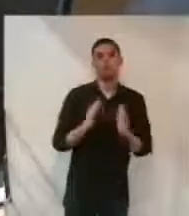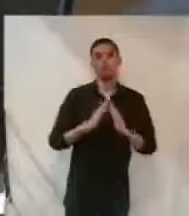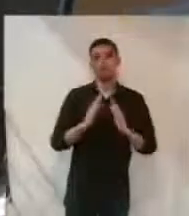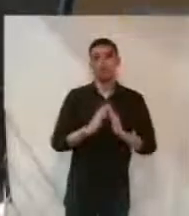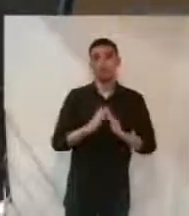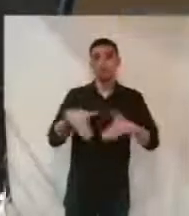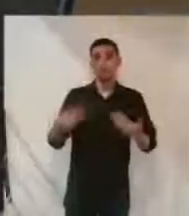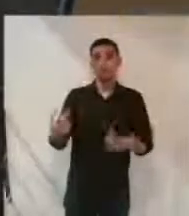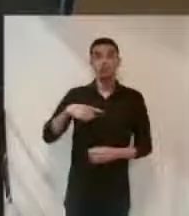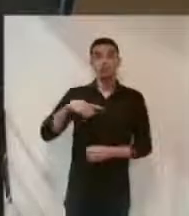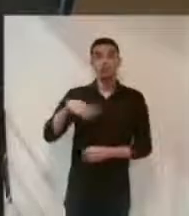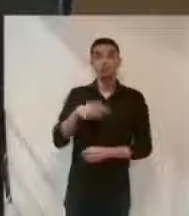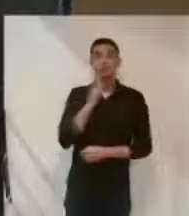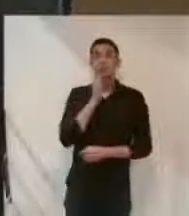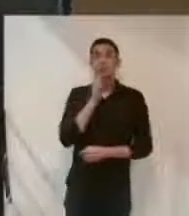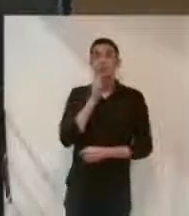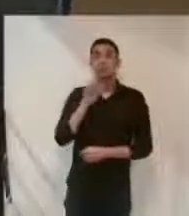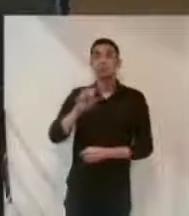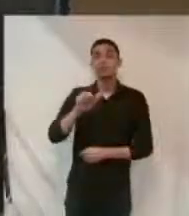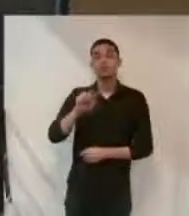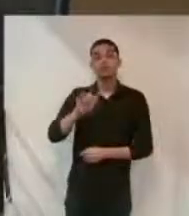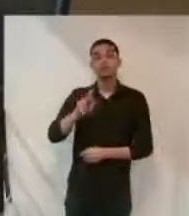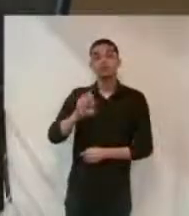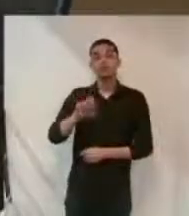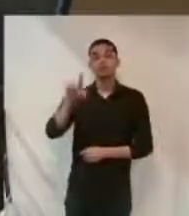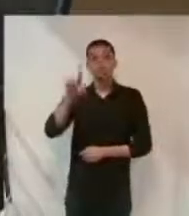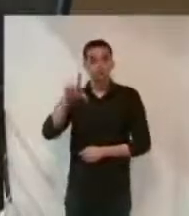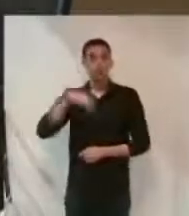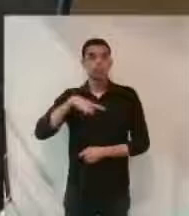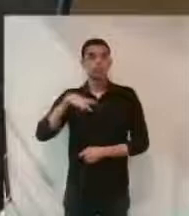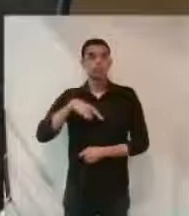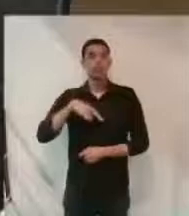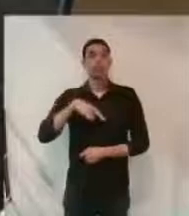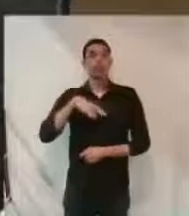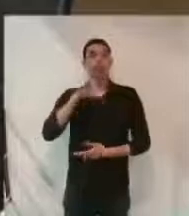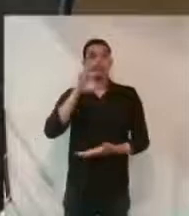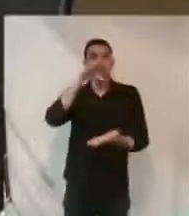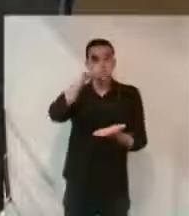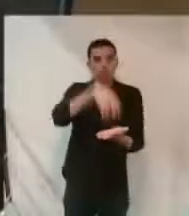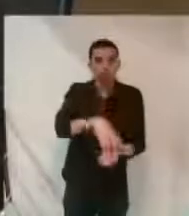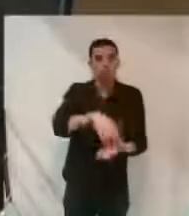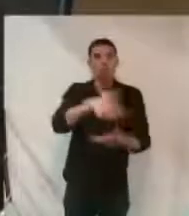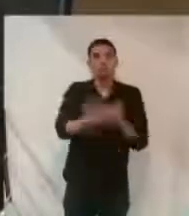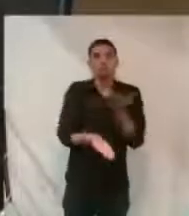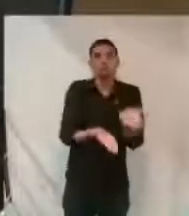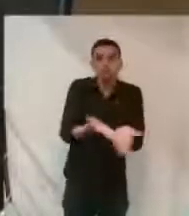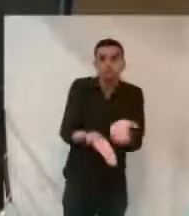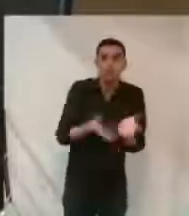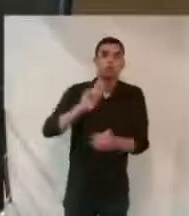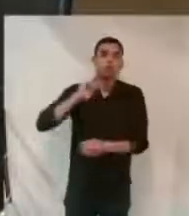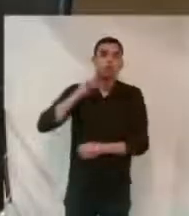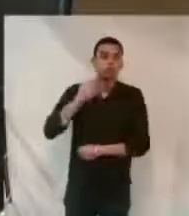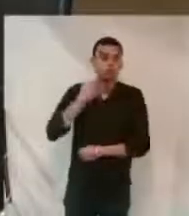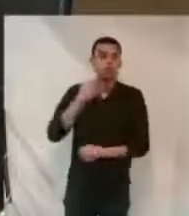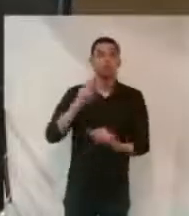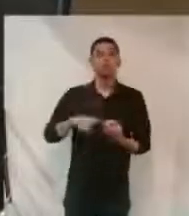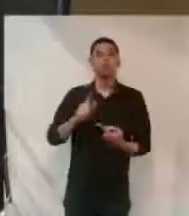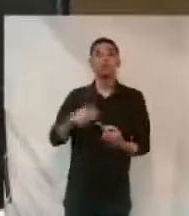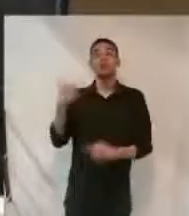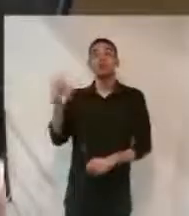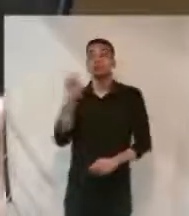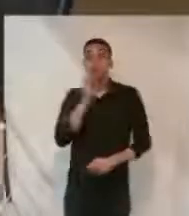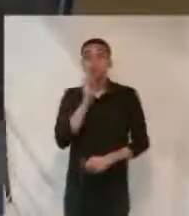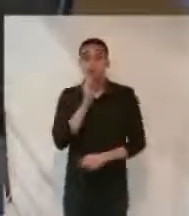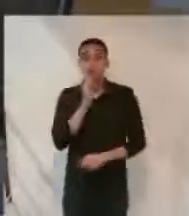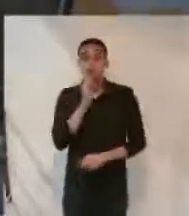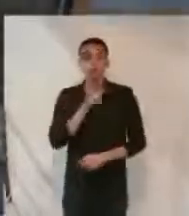que é Sairé, que tem uma implantação de unidade de triagem, compostagem. Aqui, outro exemplo, Fernando